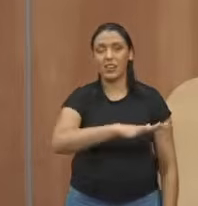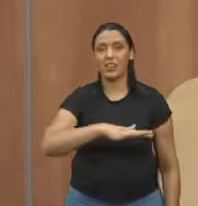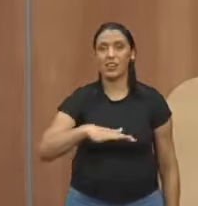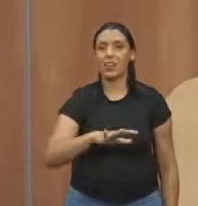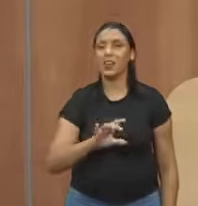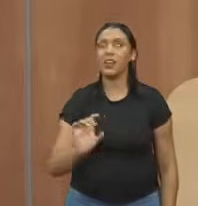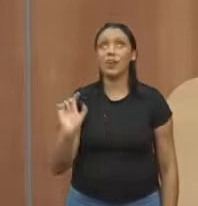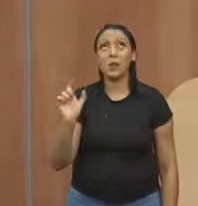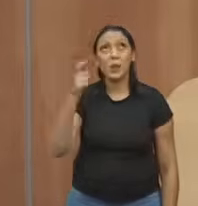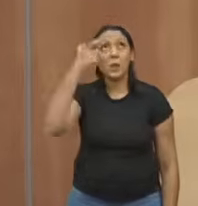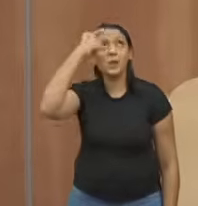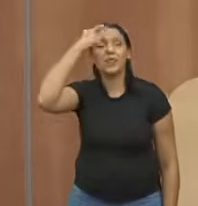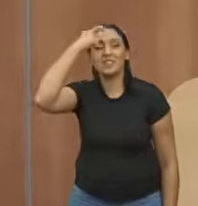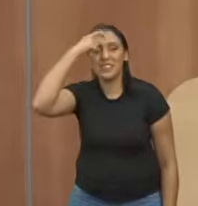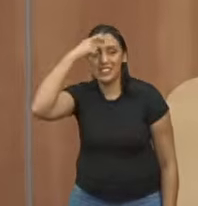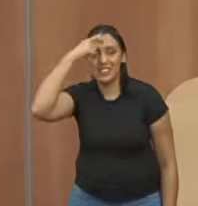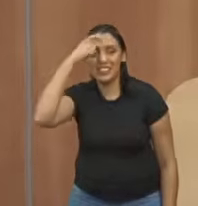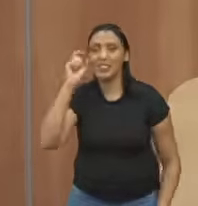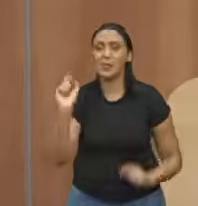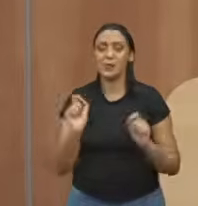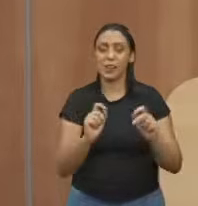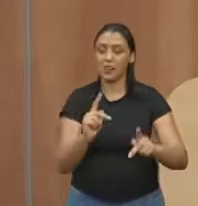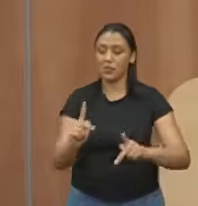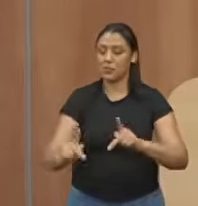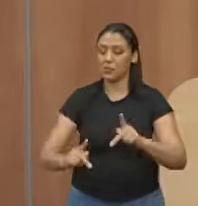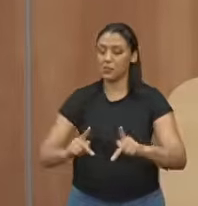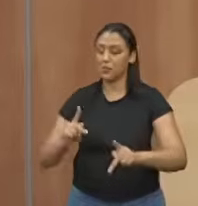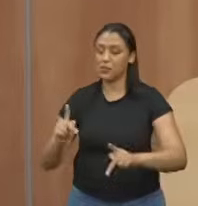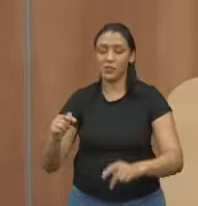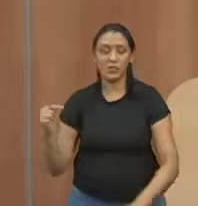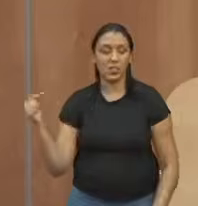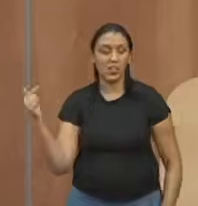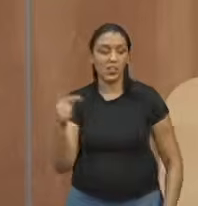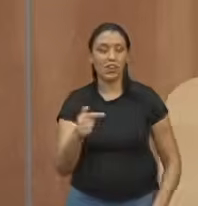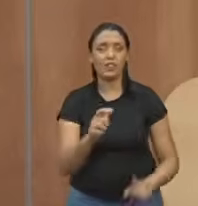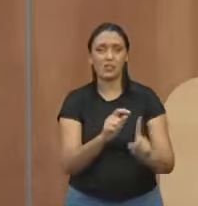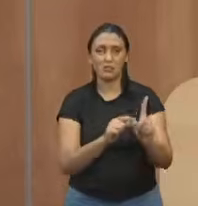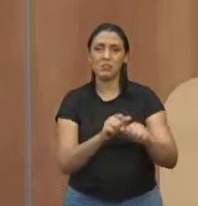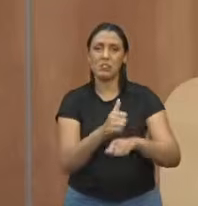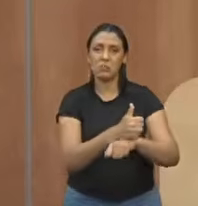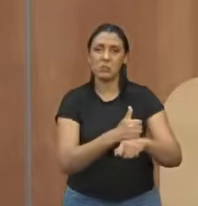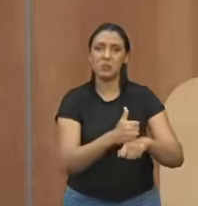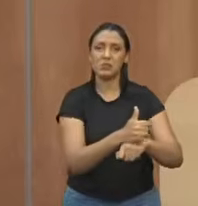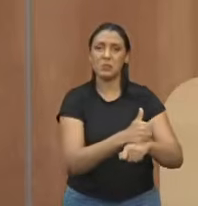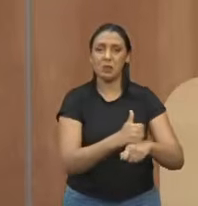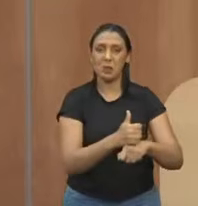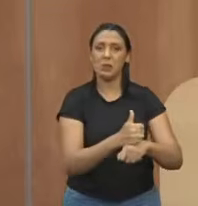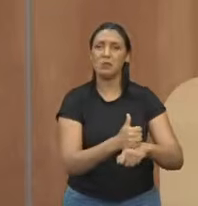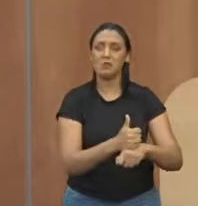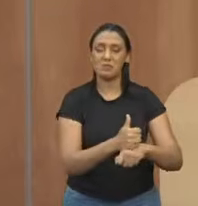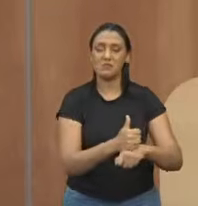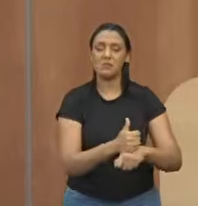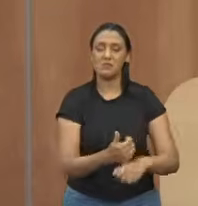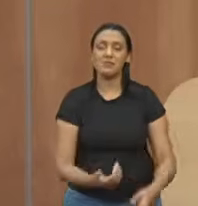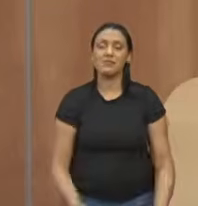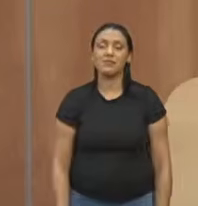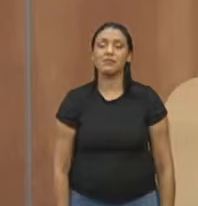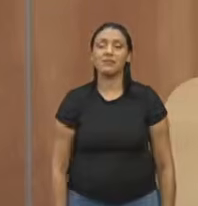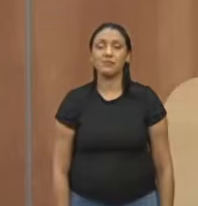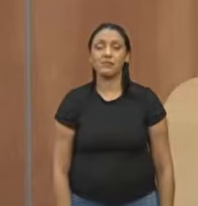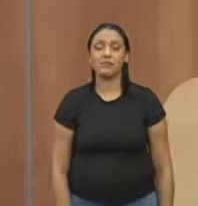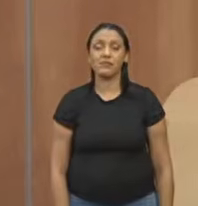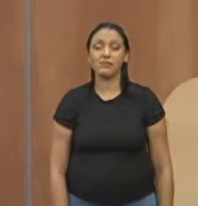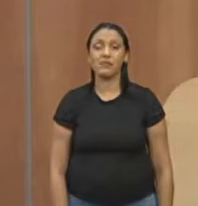à importância de contar com profissionais habilitados legalmente. Registrado.